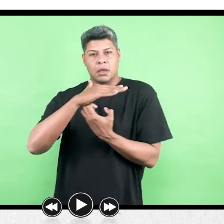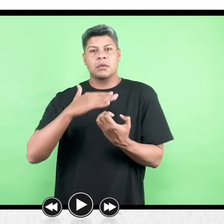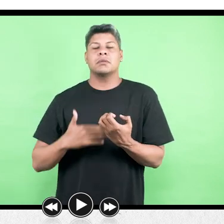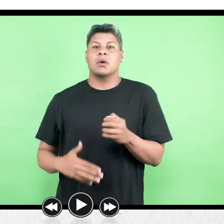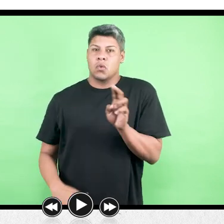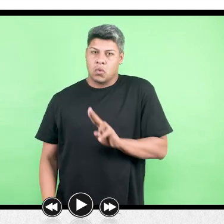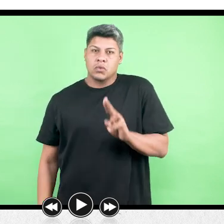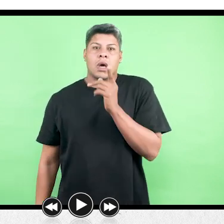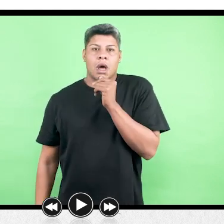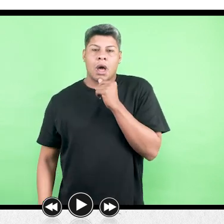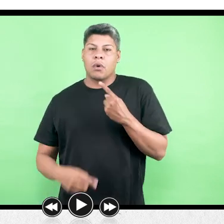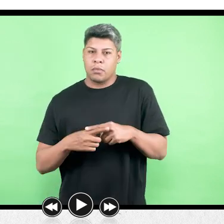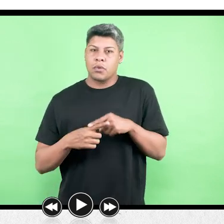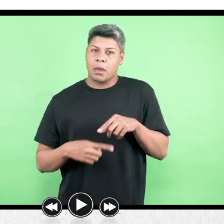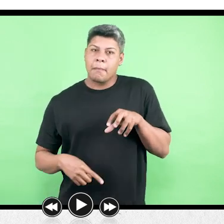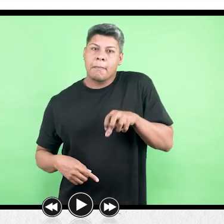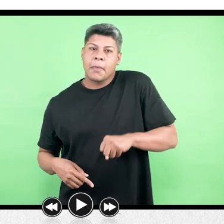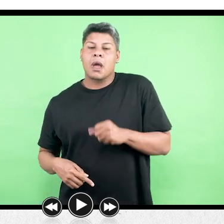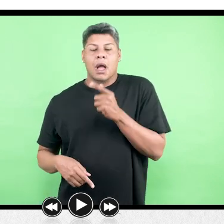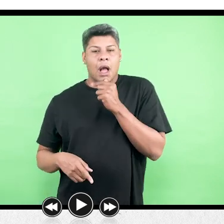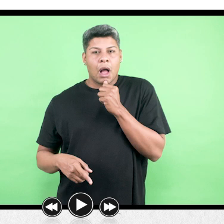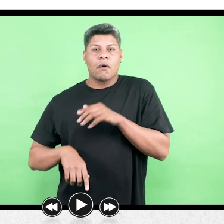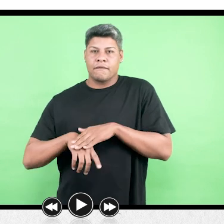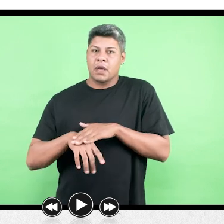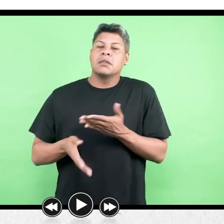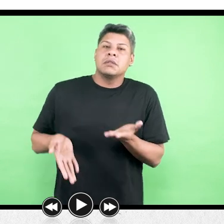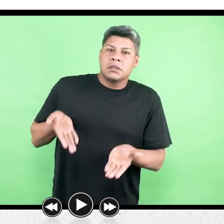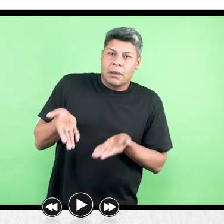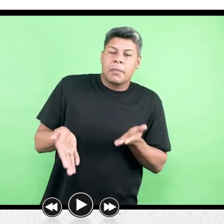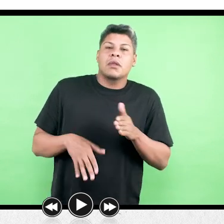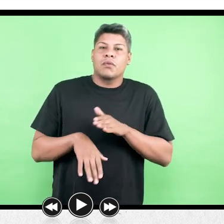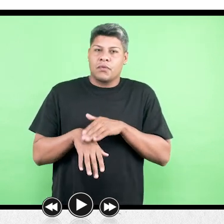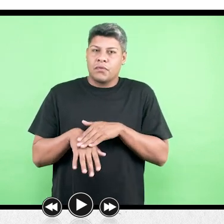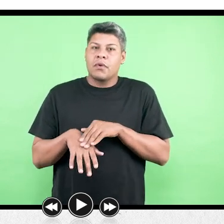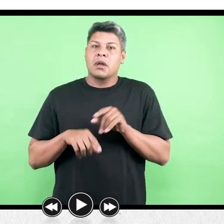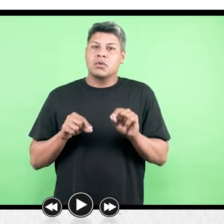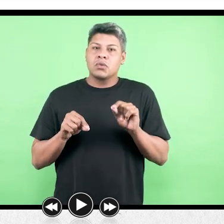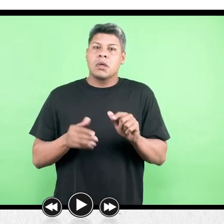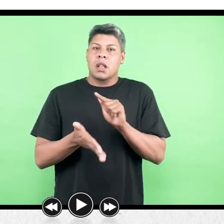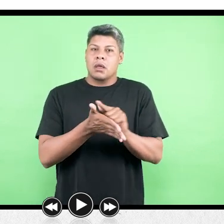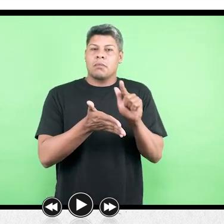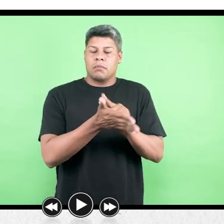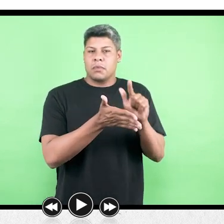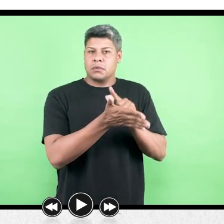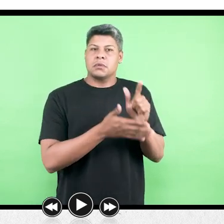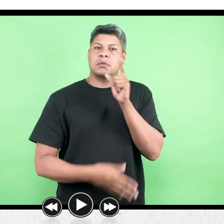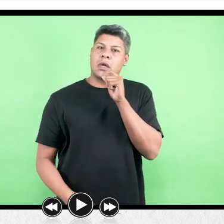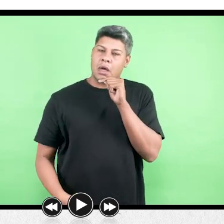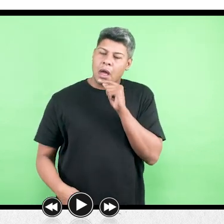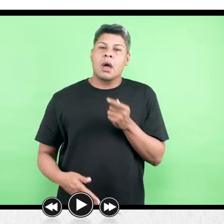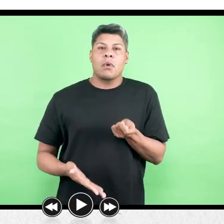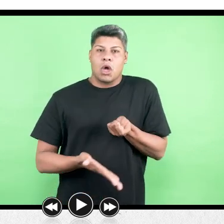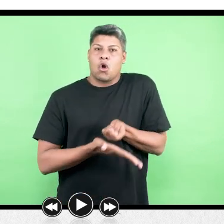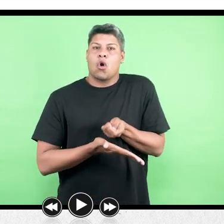da água, porque ela capta a água, trata, e o serviço de saneamento, de potabilidade dessa água, é o que ela nos